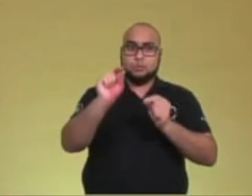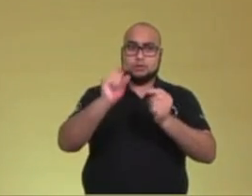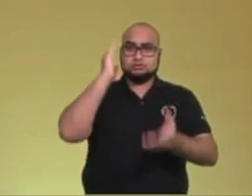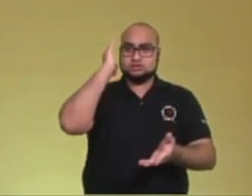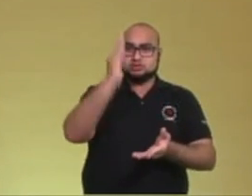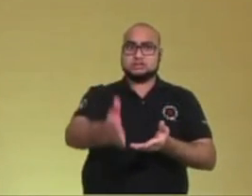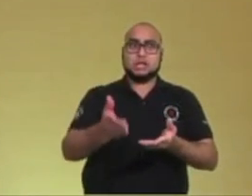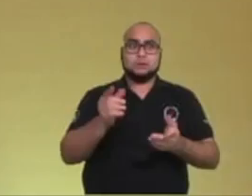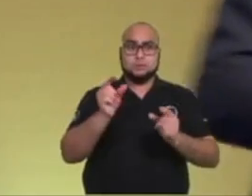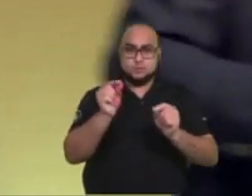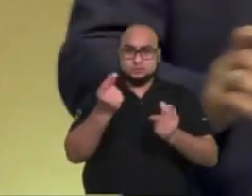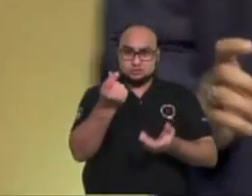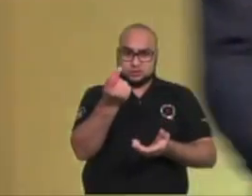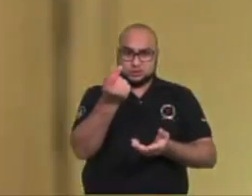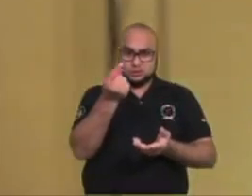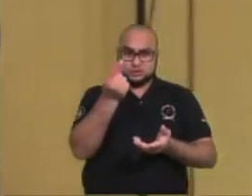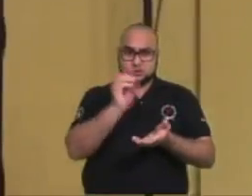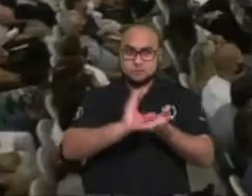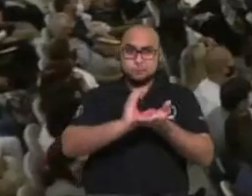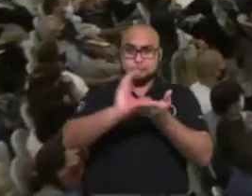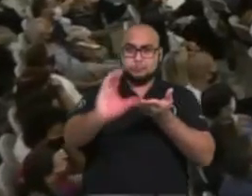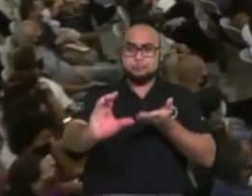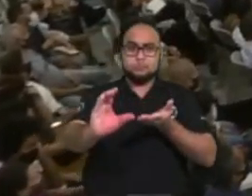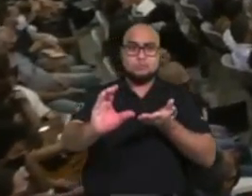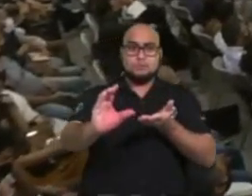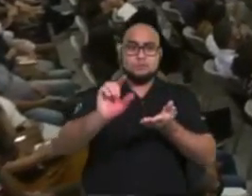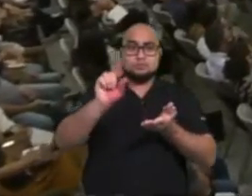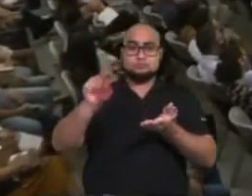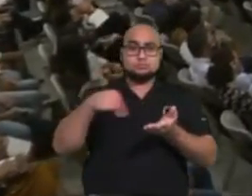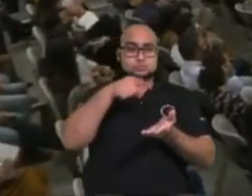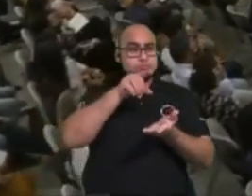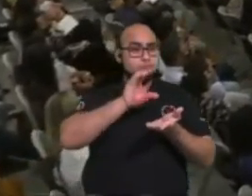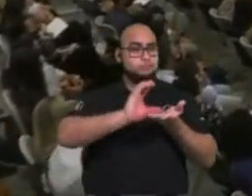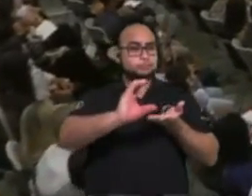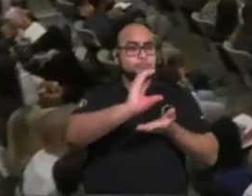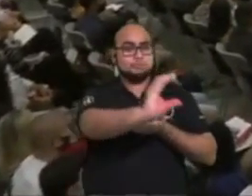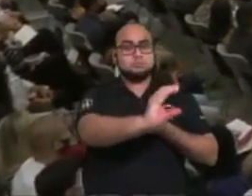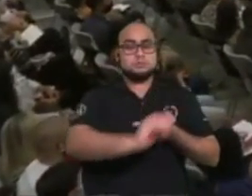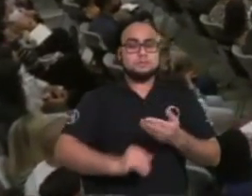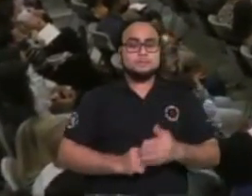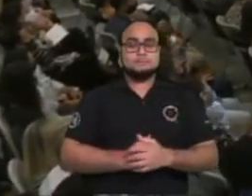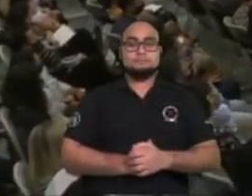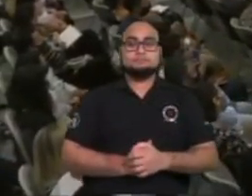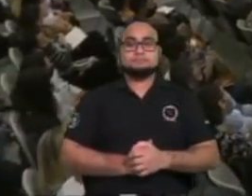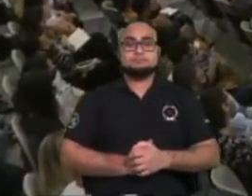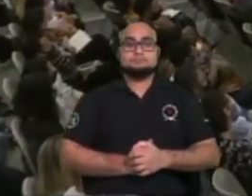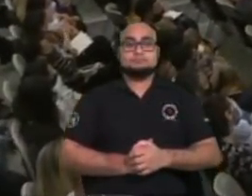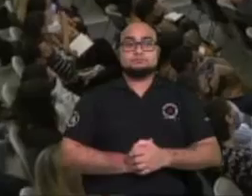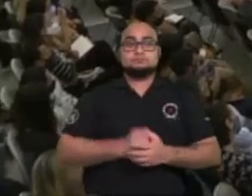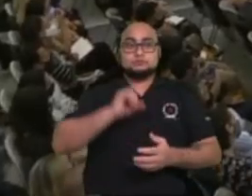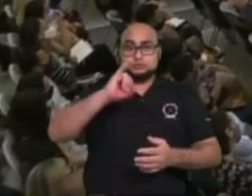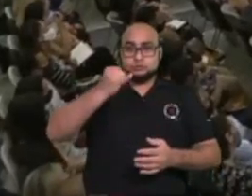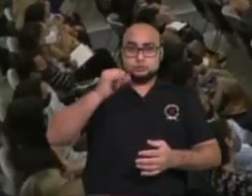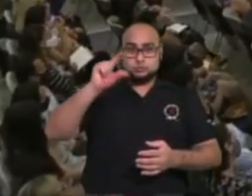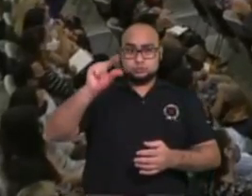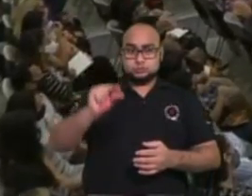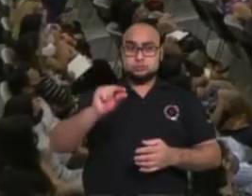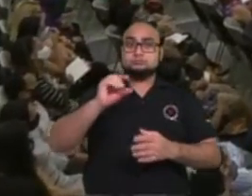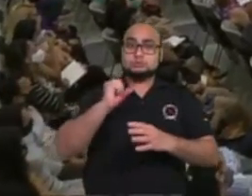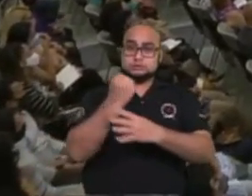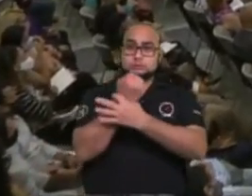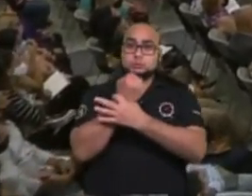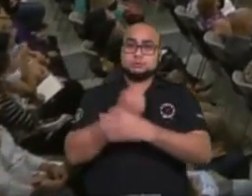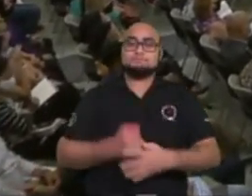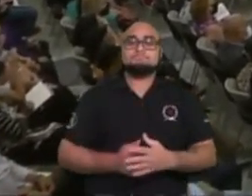parte no capital volátil uma parte em capital ortodoxo isso é o juro é menor mas está garantido